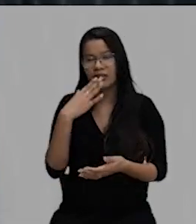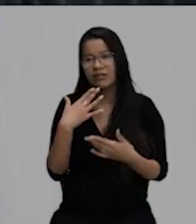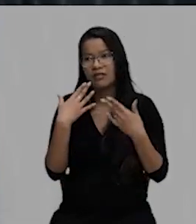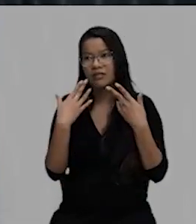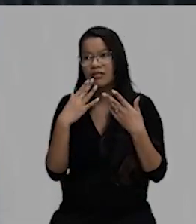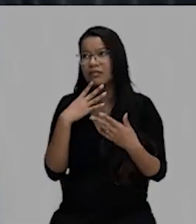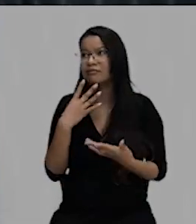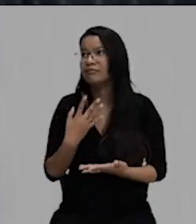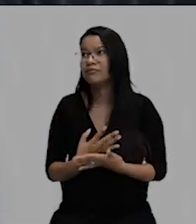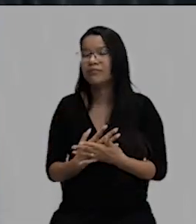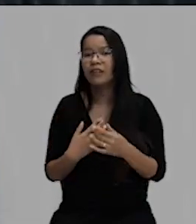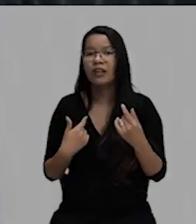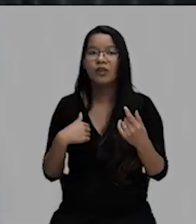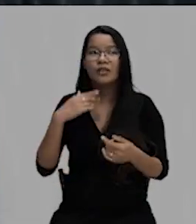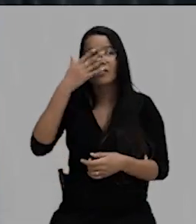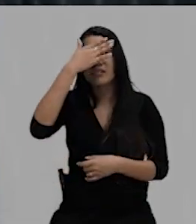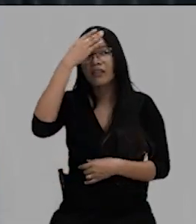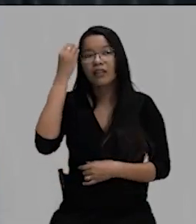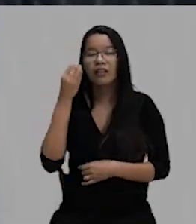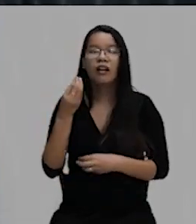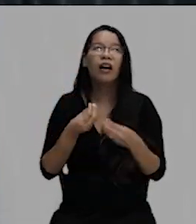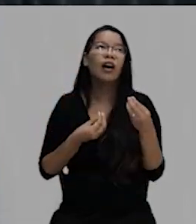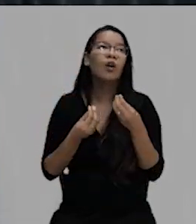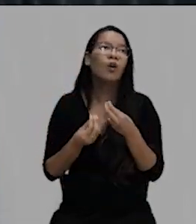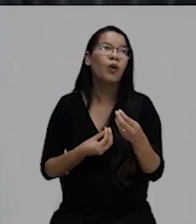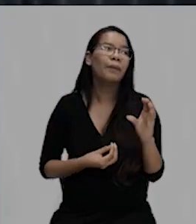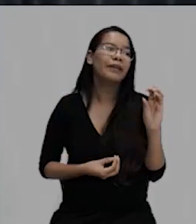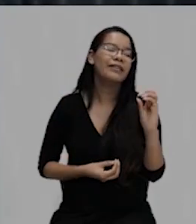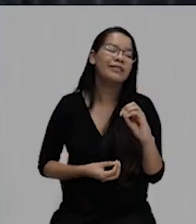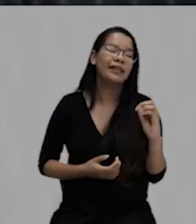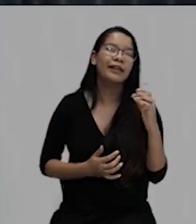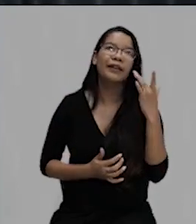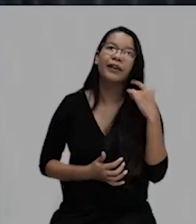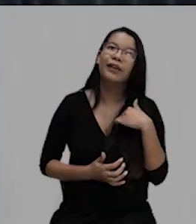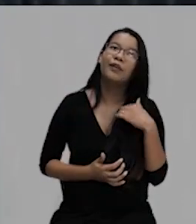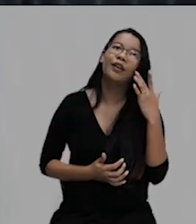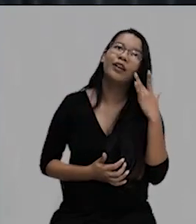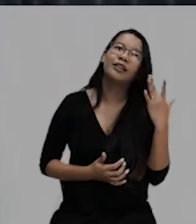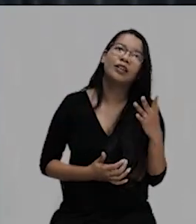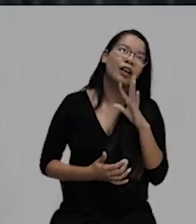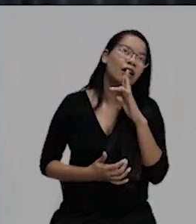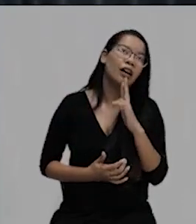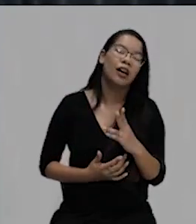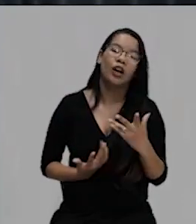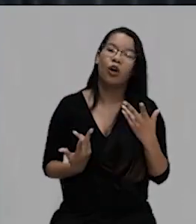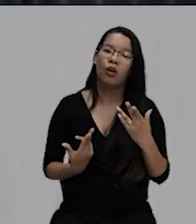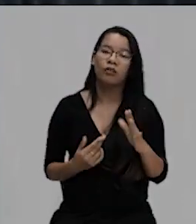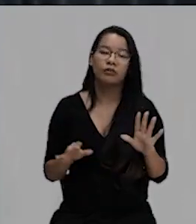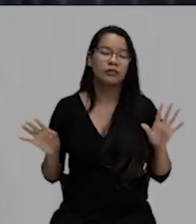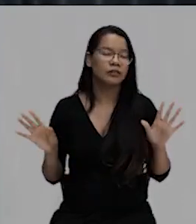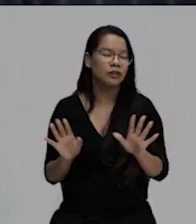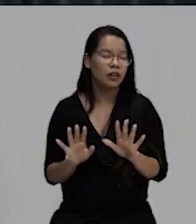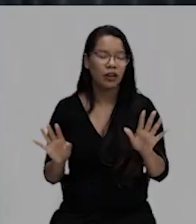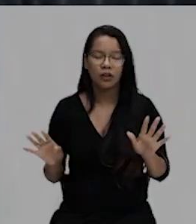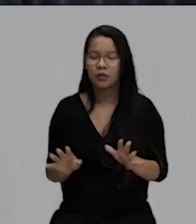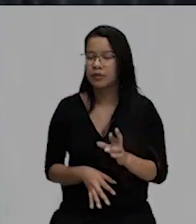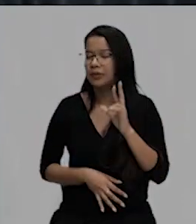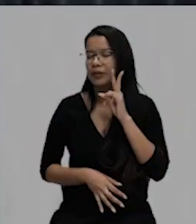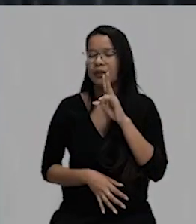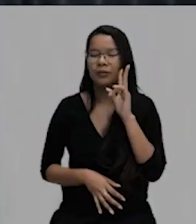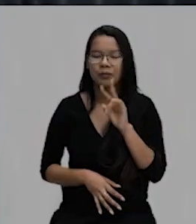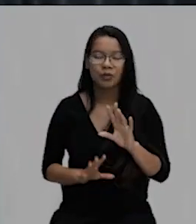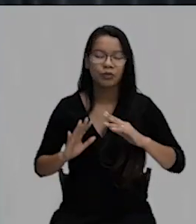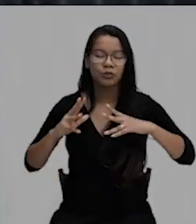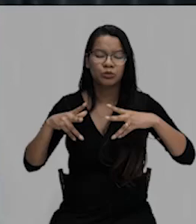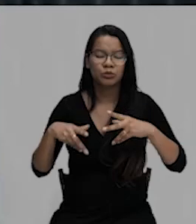esqueci que tinha o expoente. Ah, como é 0, então eu achei que era o mesmo resultado. Não, lembra. Todo